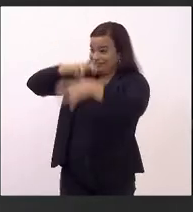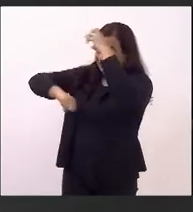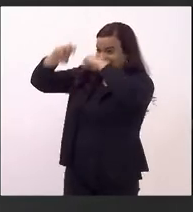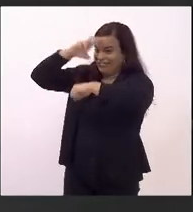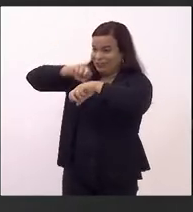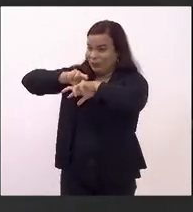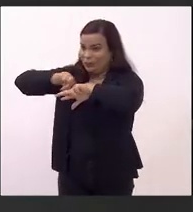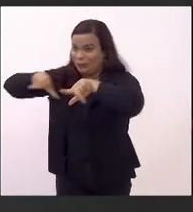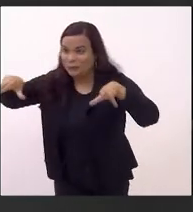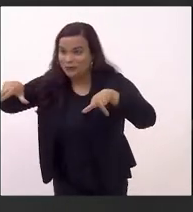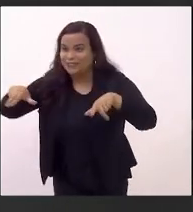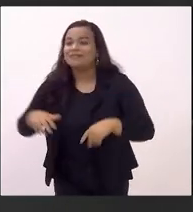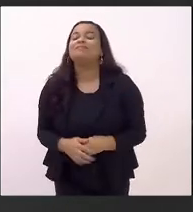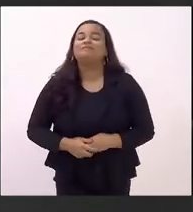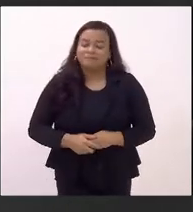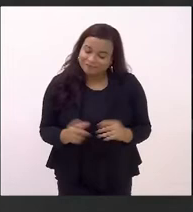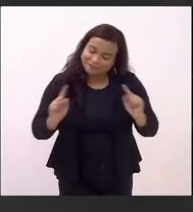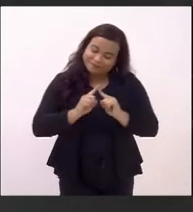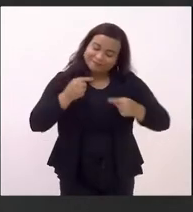Escola política.